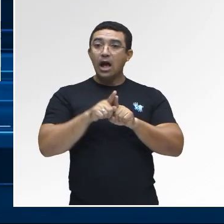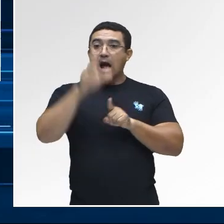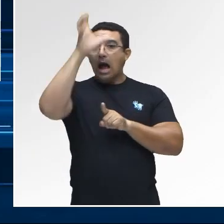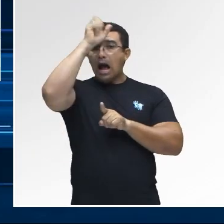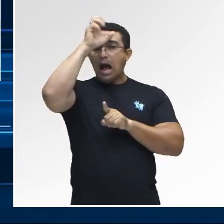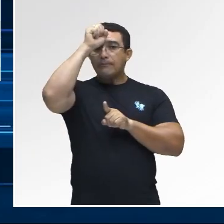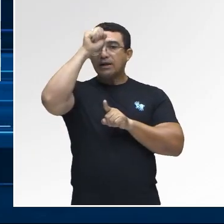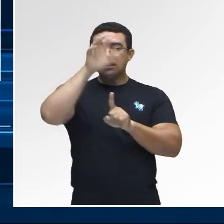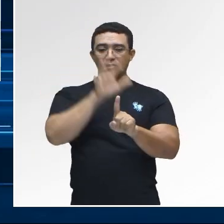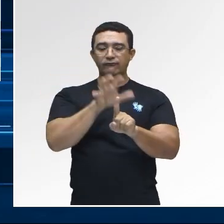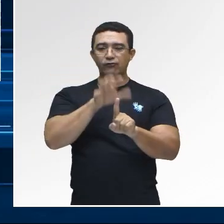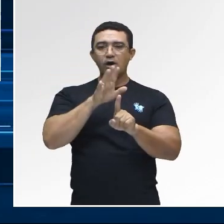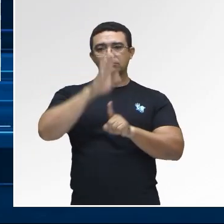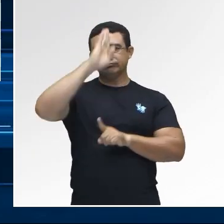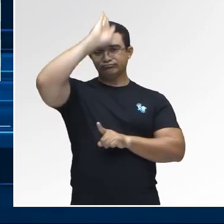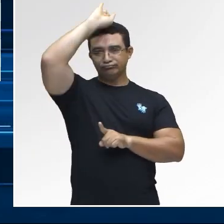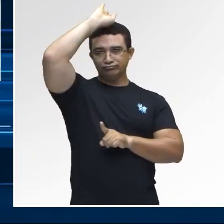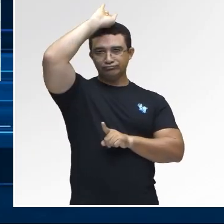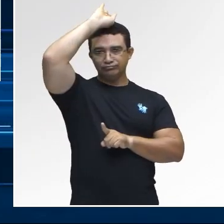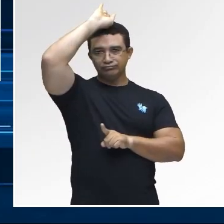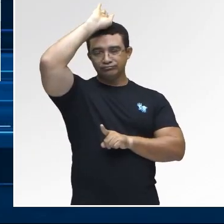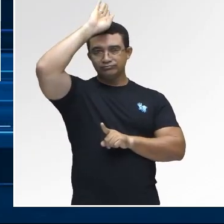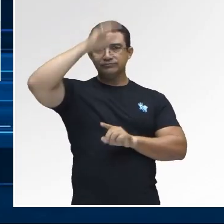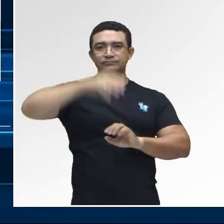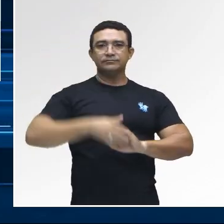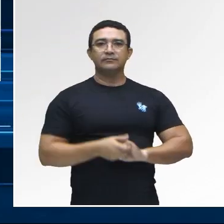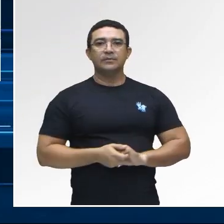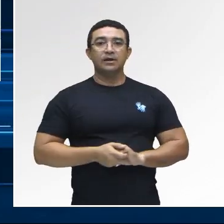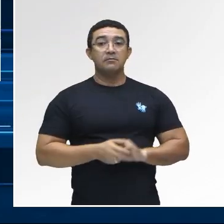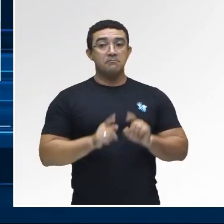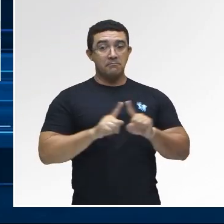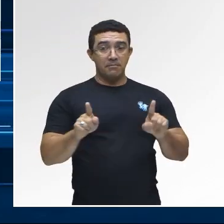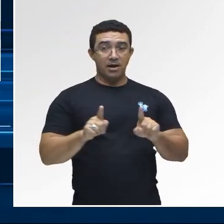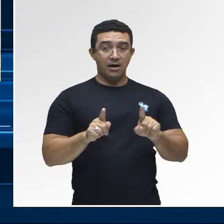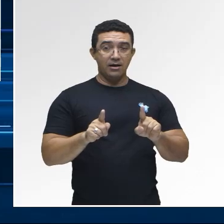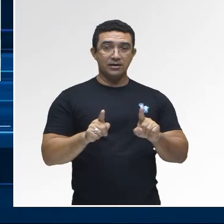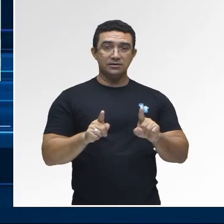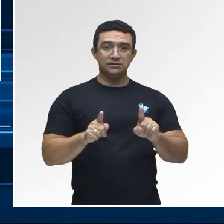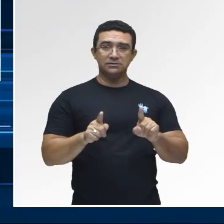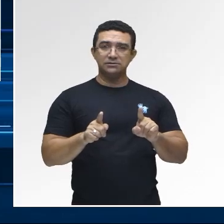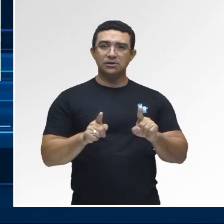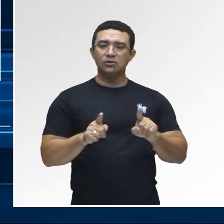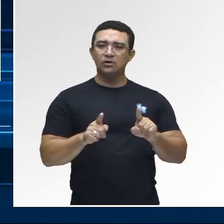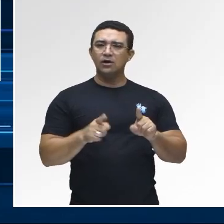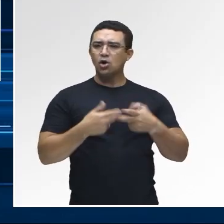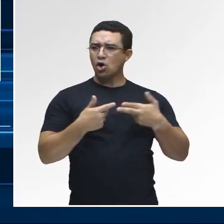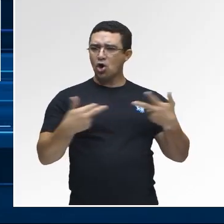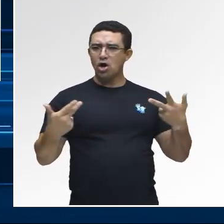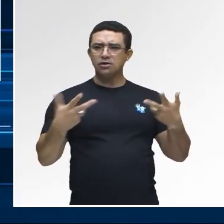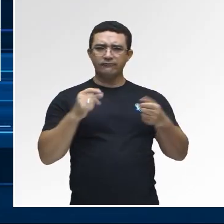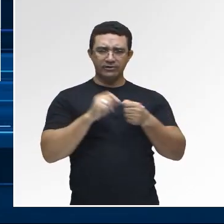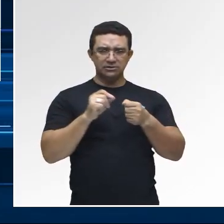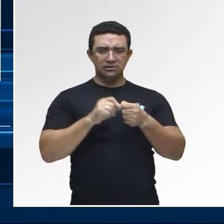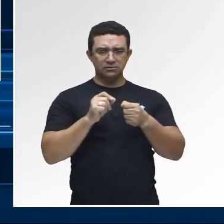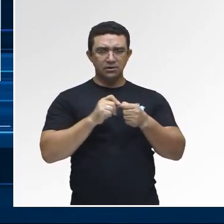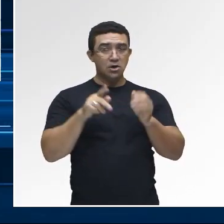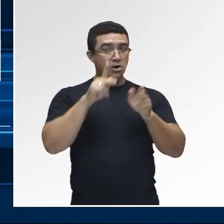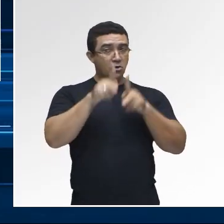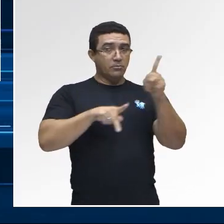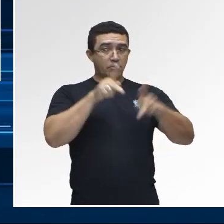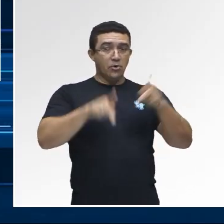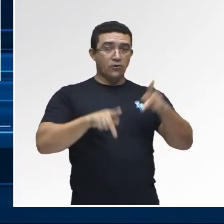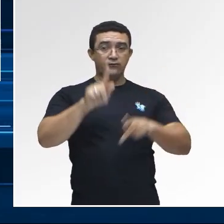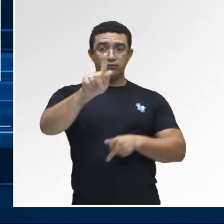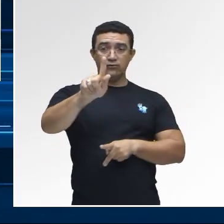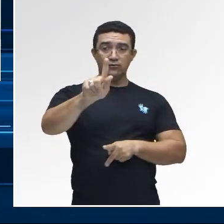era muito comum a prática dos povos germânicos. Mas, gente, apesar dessas coisas aí bem pesadas que eles faziam, nós não podemos